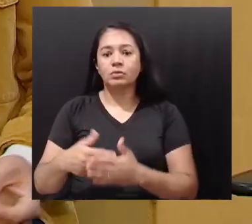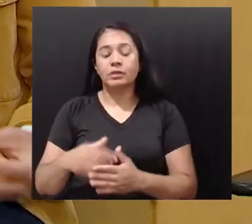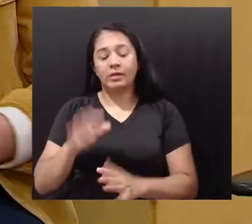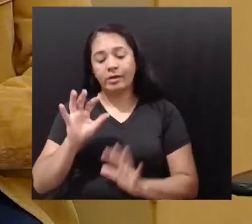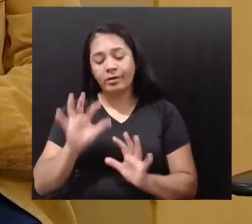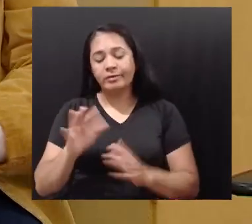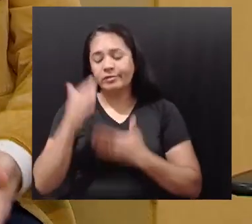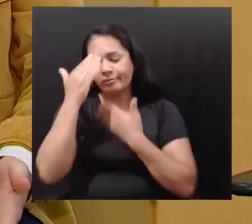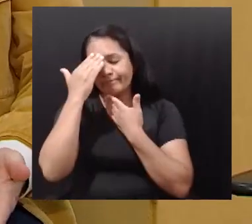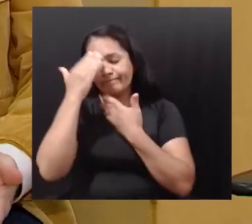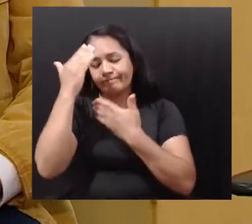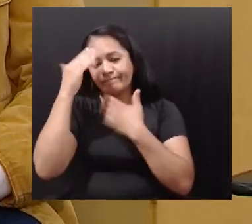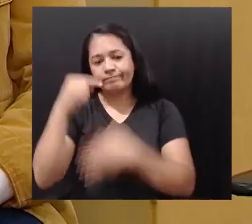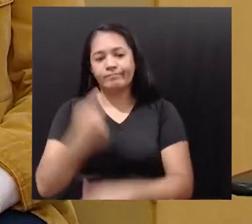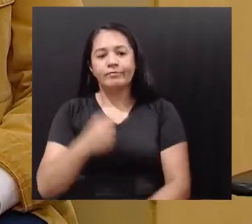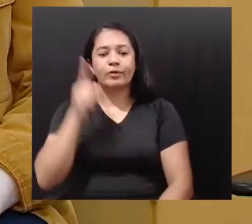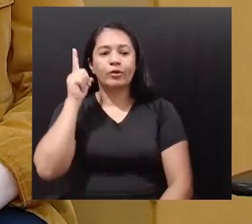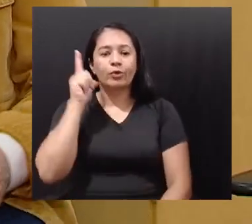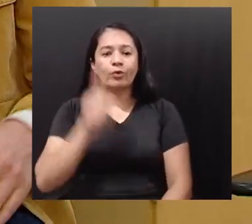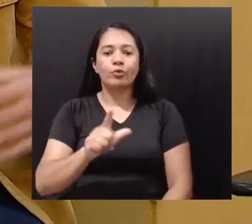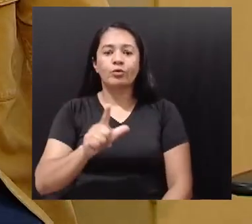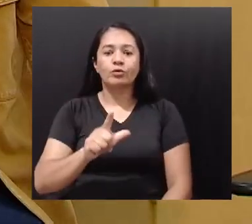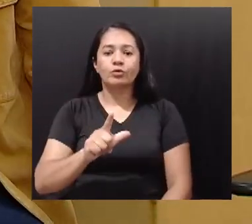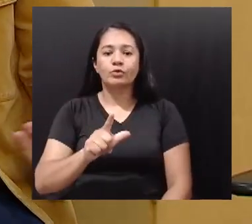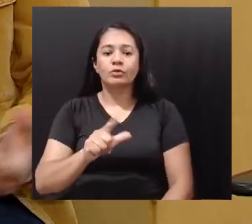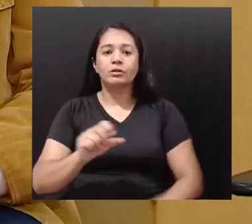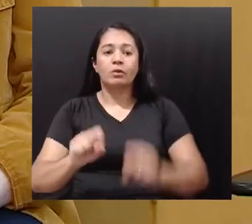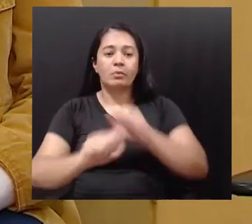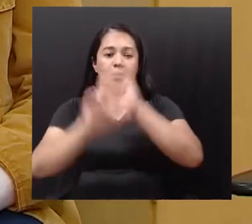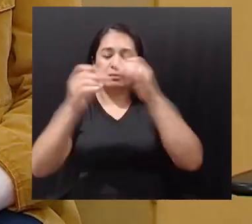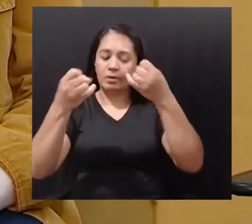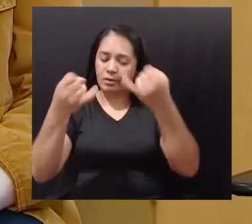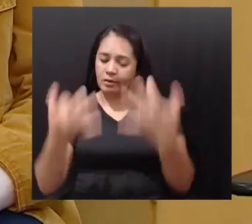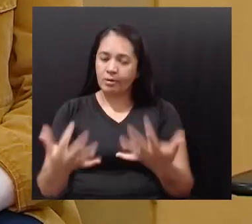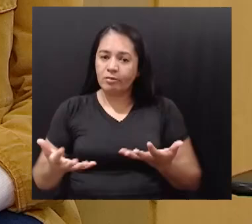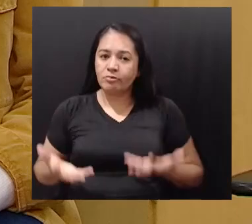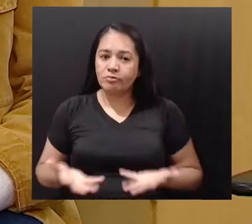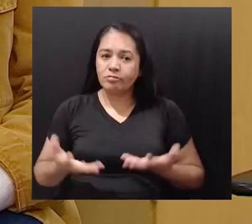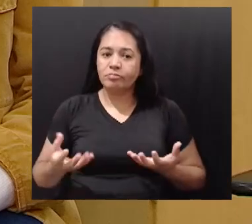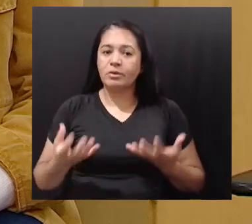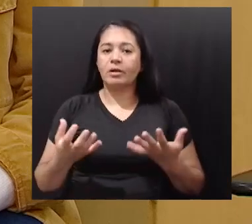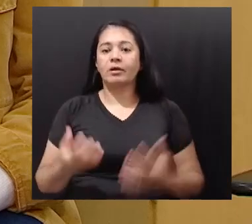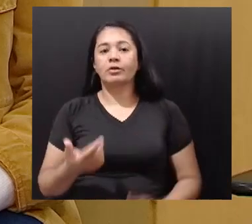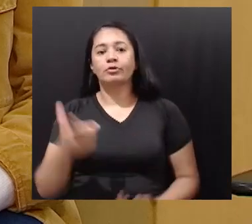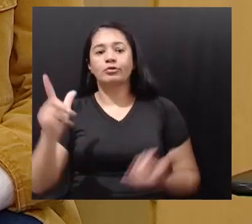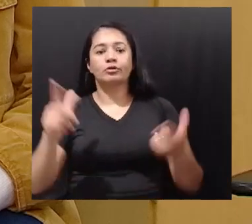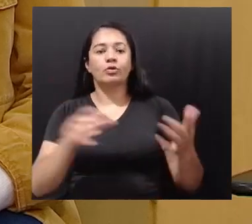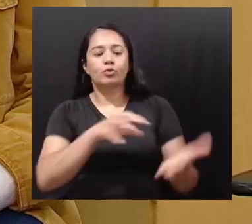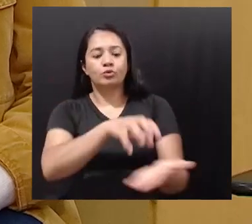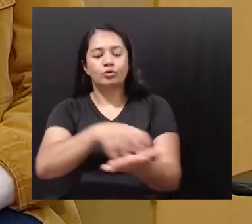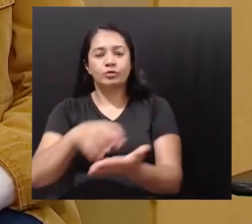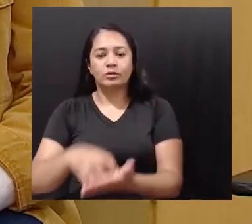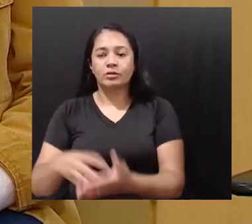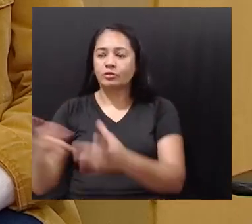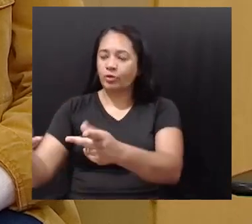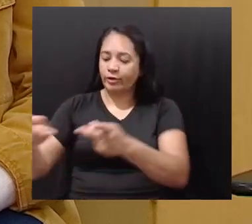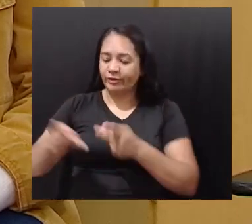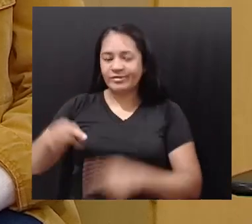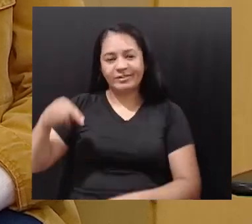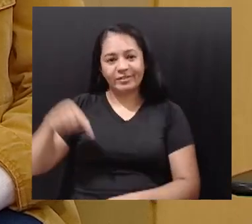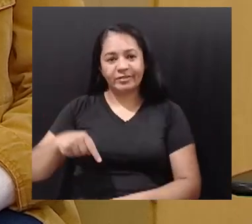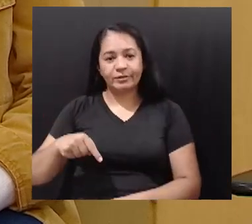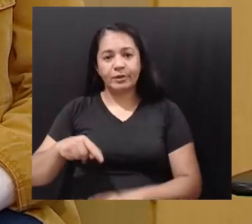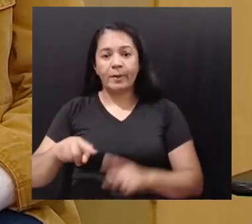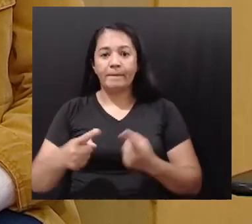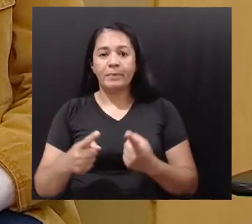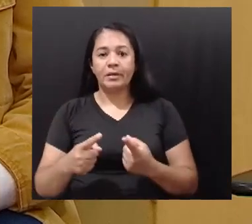gente poder ter uma boa transparência aqui e fomentar isso em outros órgãos que venham nos visitar. A participação de